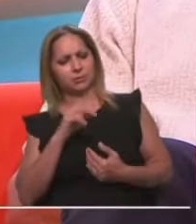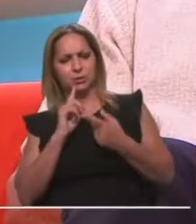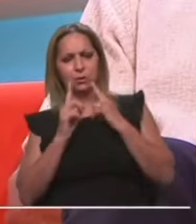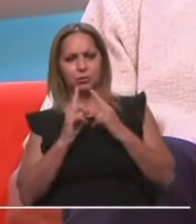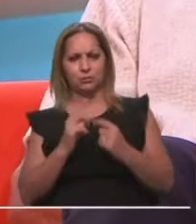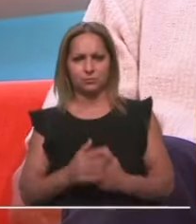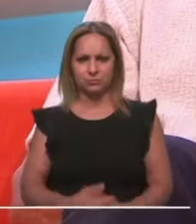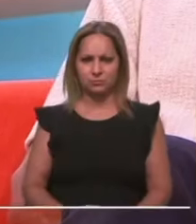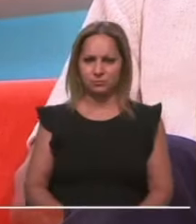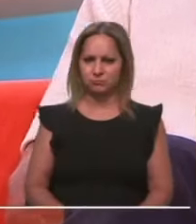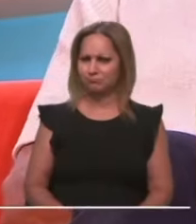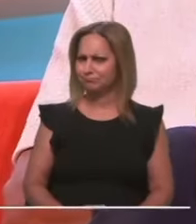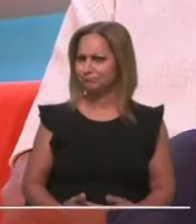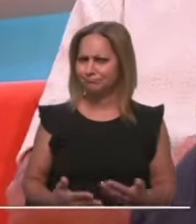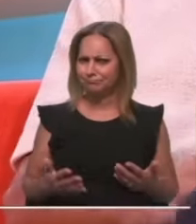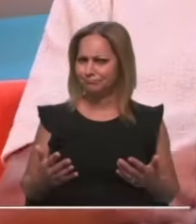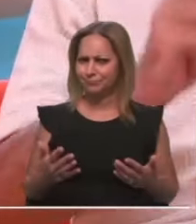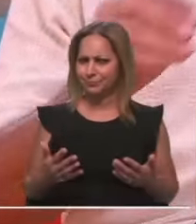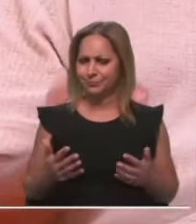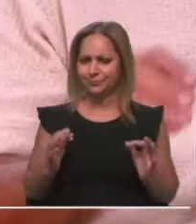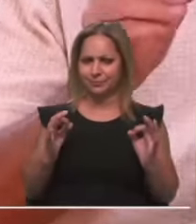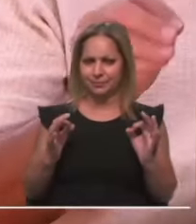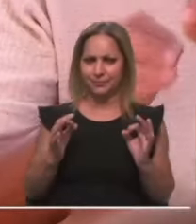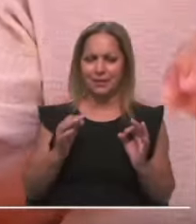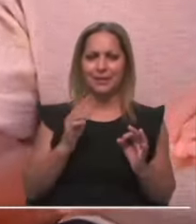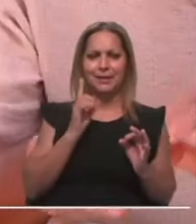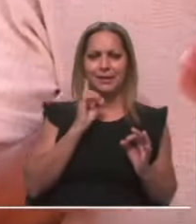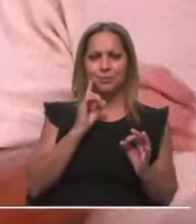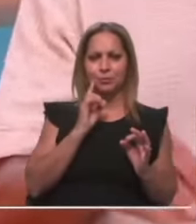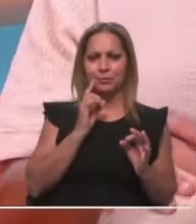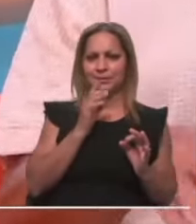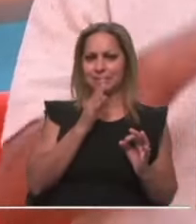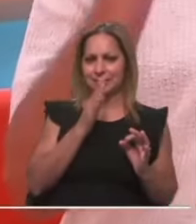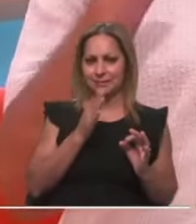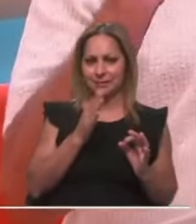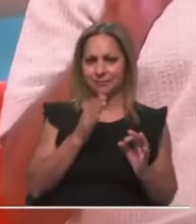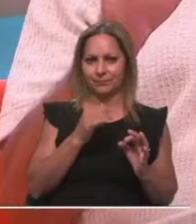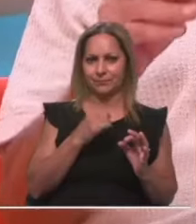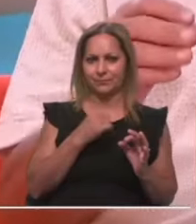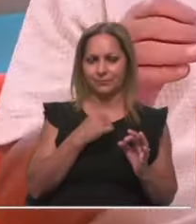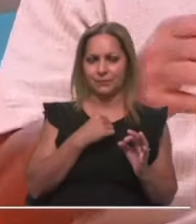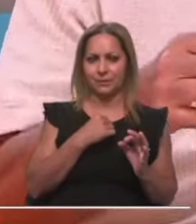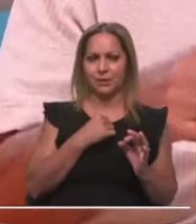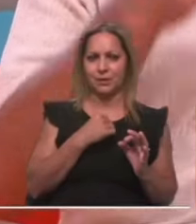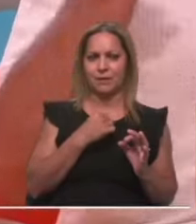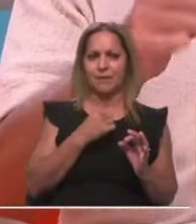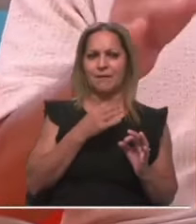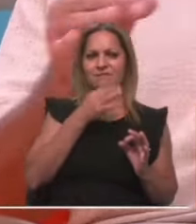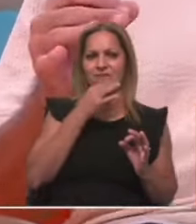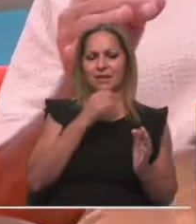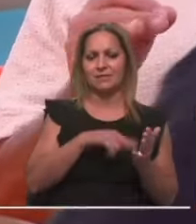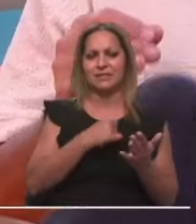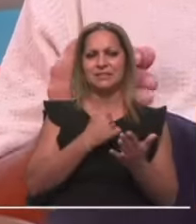todo de todo atenção há uma coisa que é importante ser falado aqui di Estava sempre a falar de ser Isto é